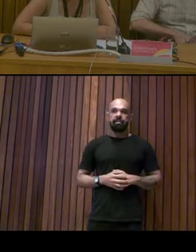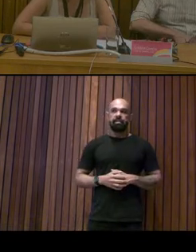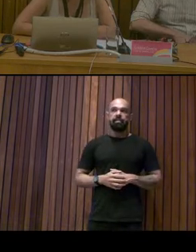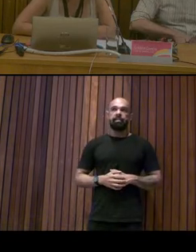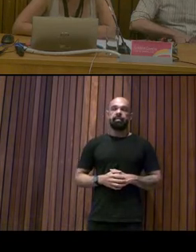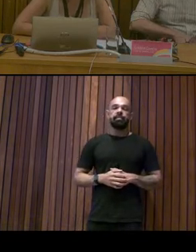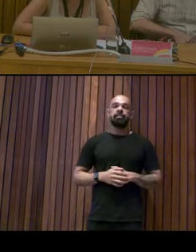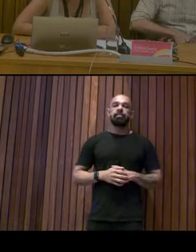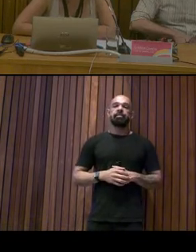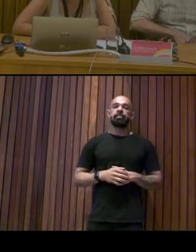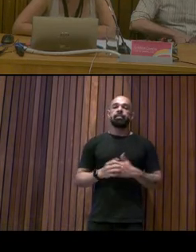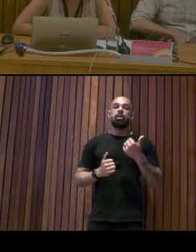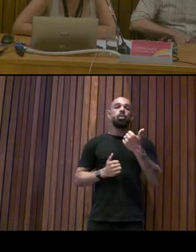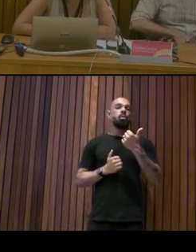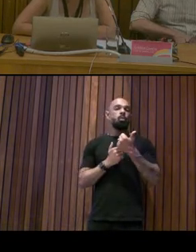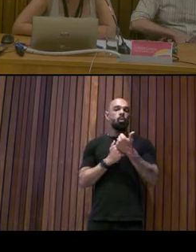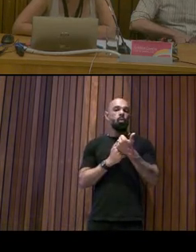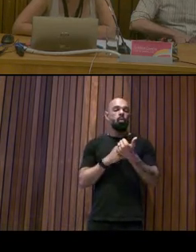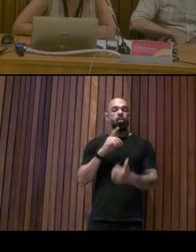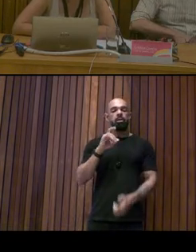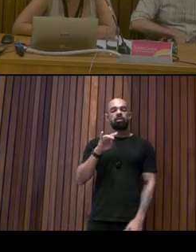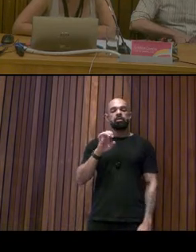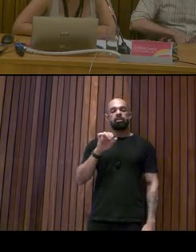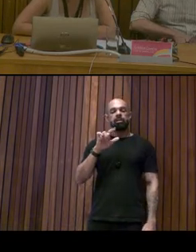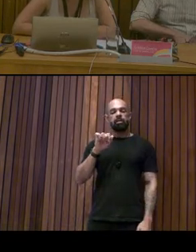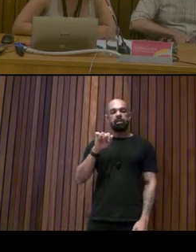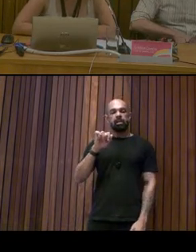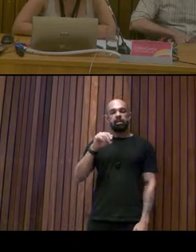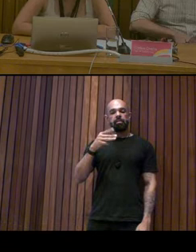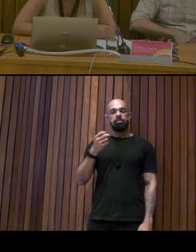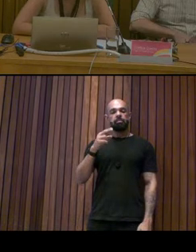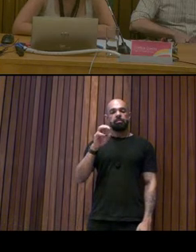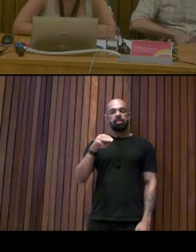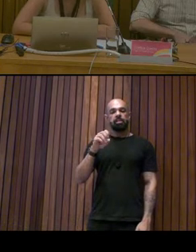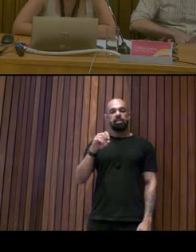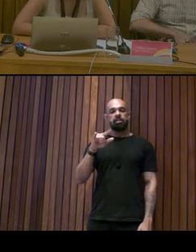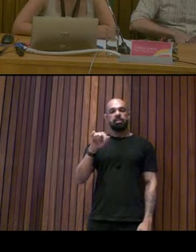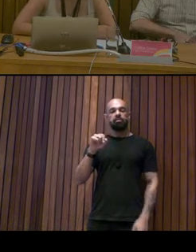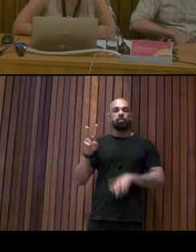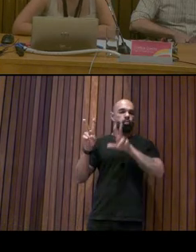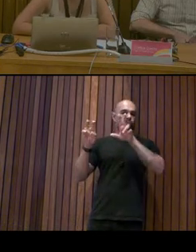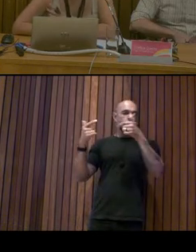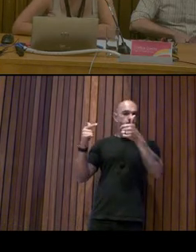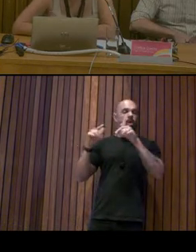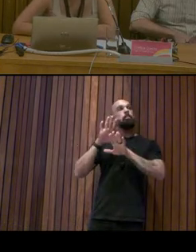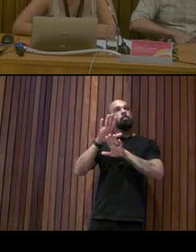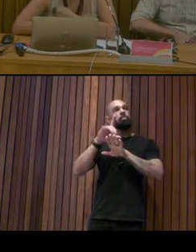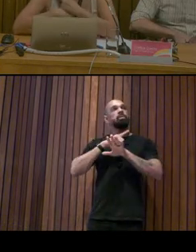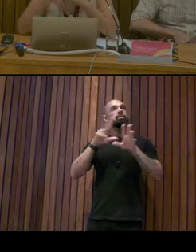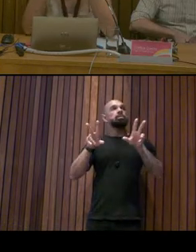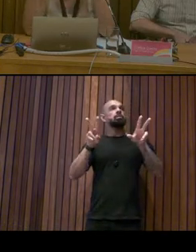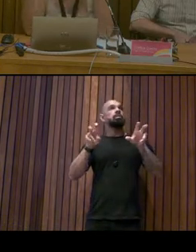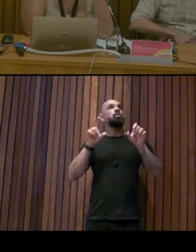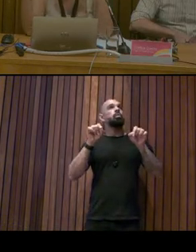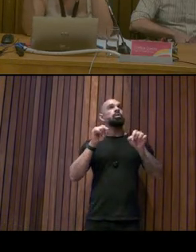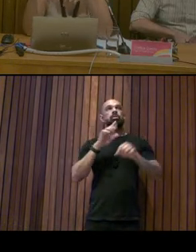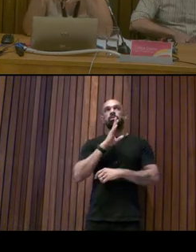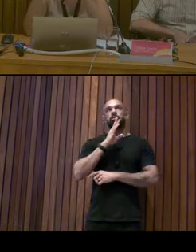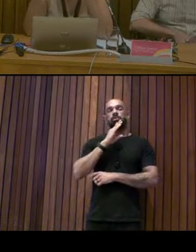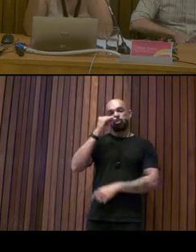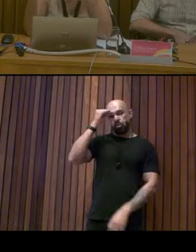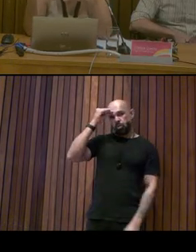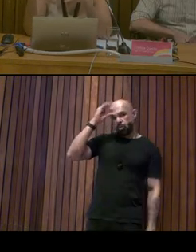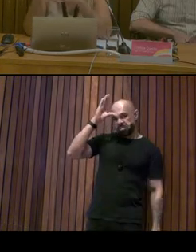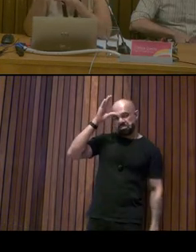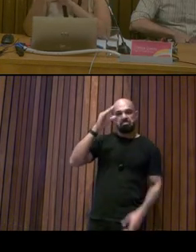E teve como colaboração a Daniana Lívia da Silva. Ele não deu título, mas ele trata do tema do